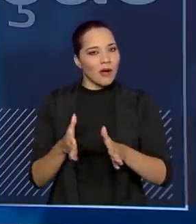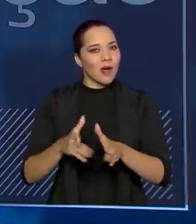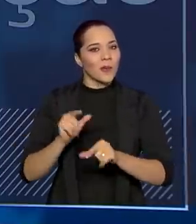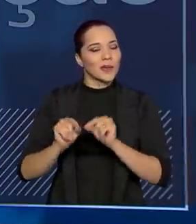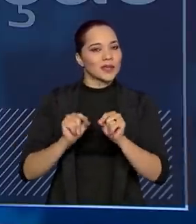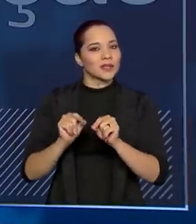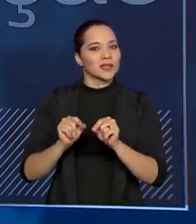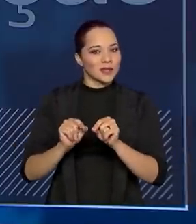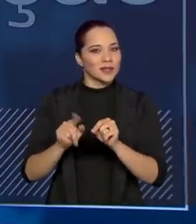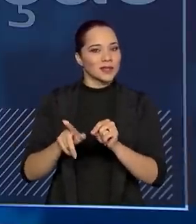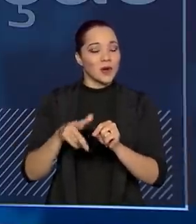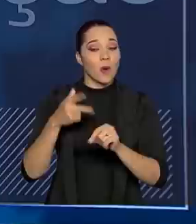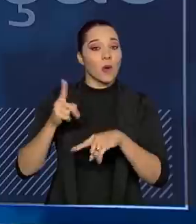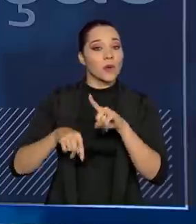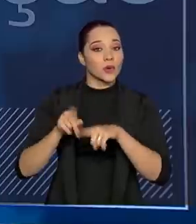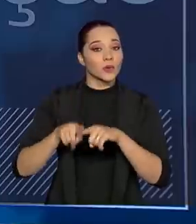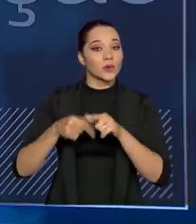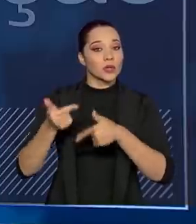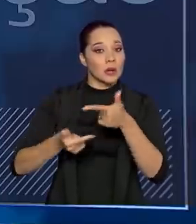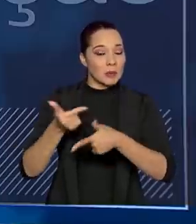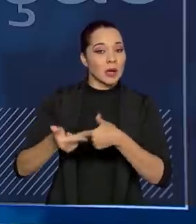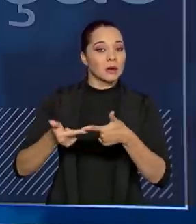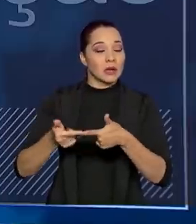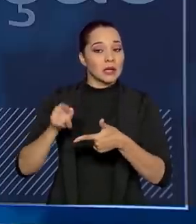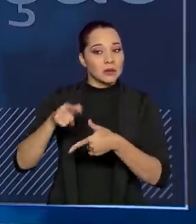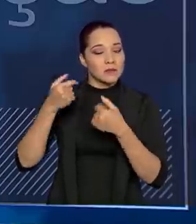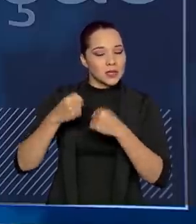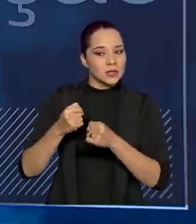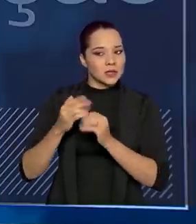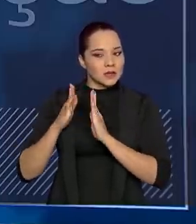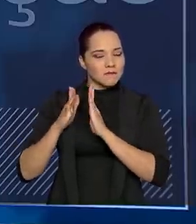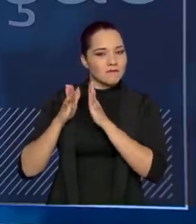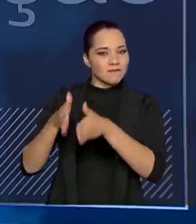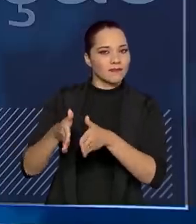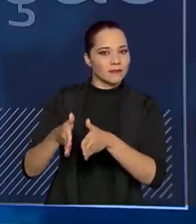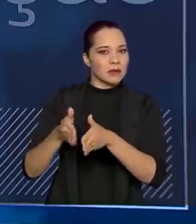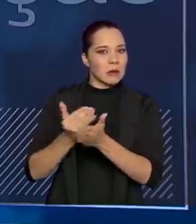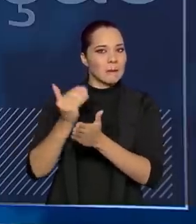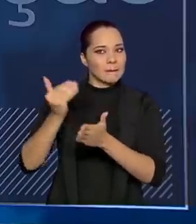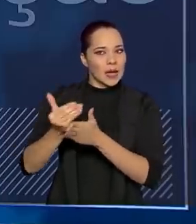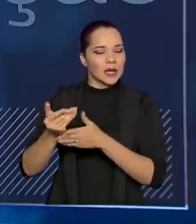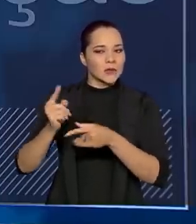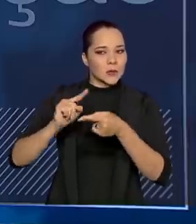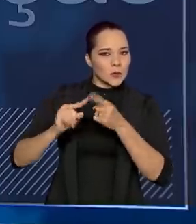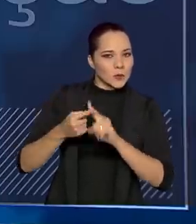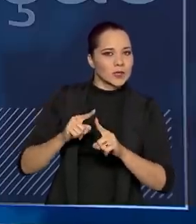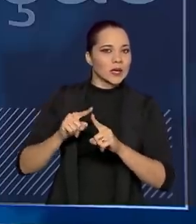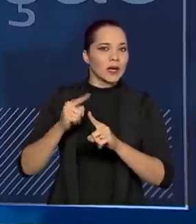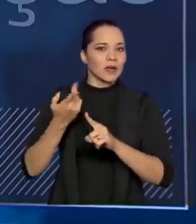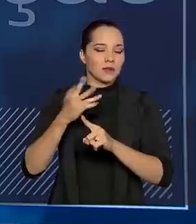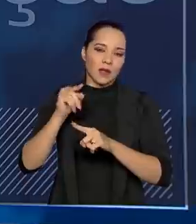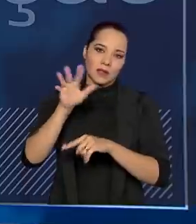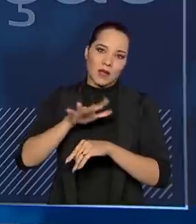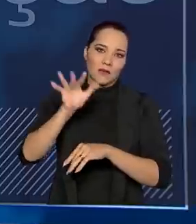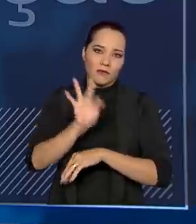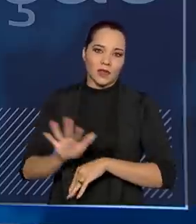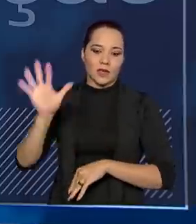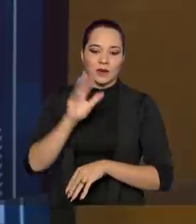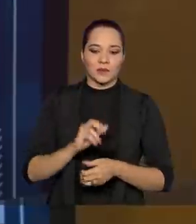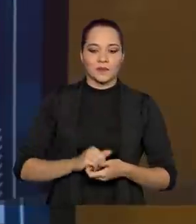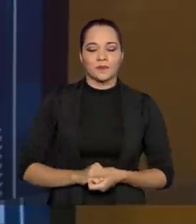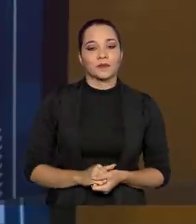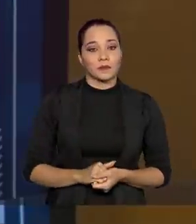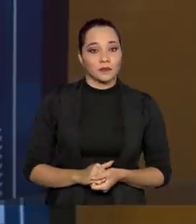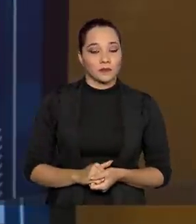que percorrer, os produtos e serviços que nós temos que atuar de uma forma mais articulada do ponto de vista federal. E